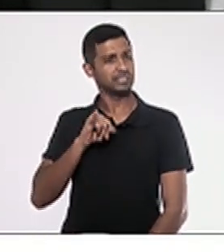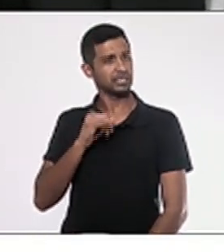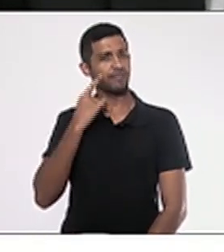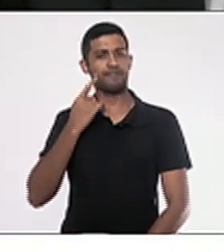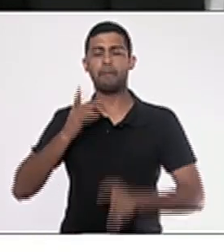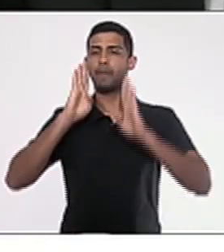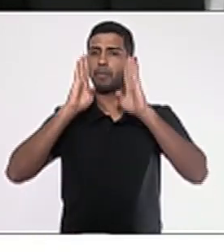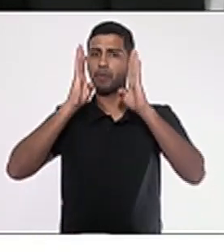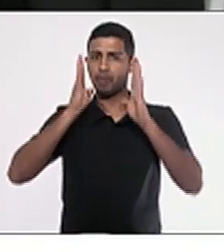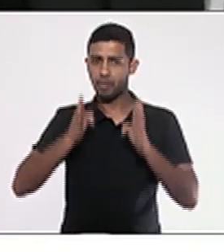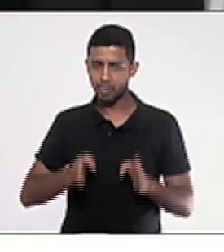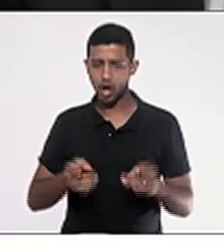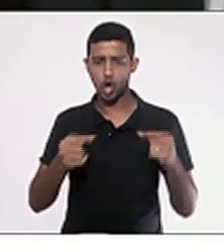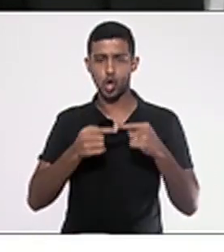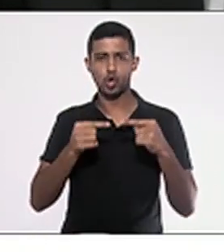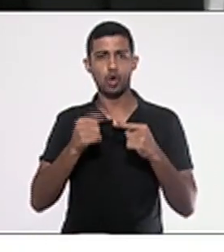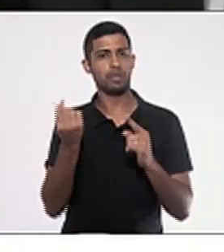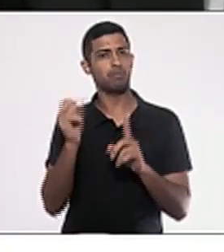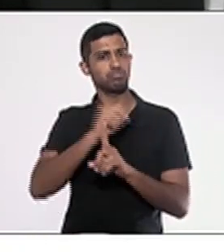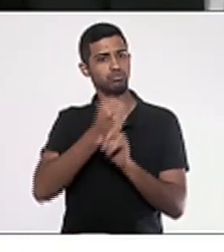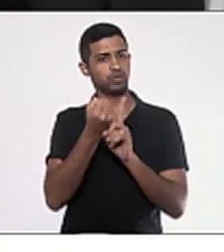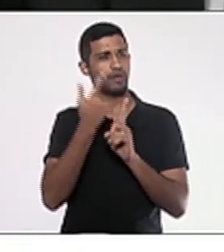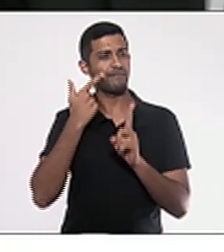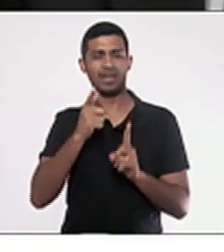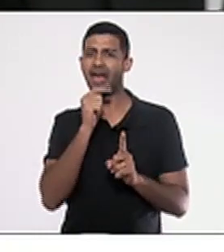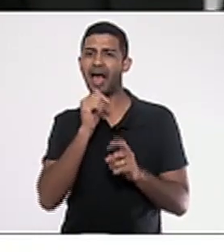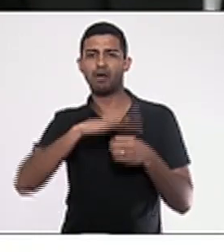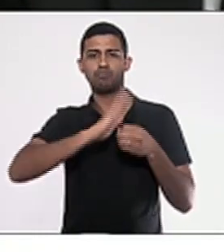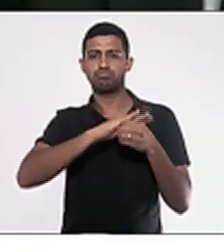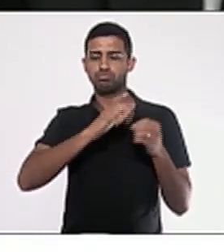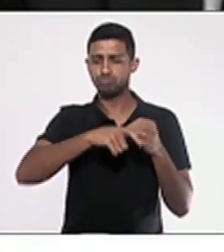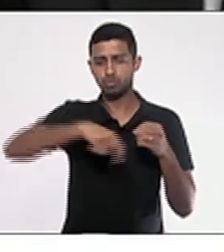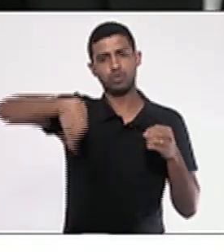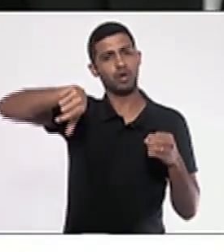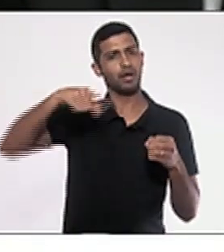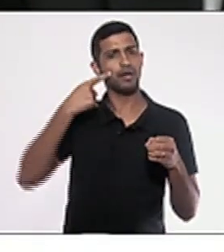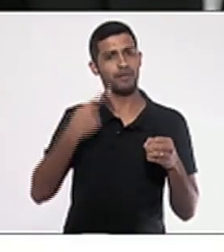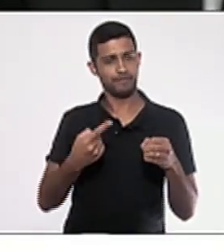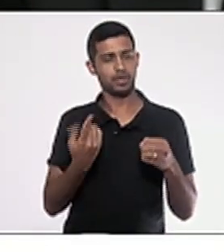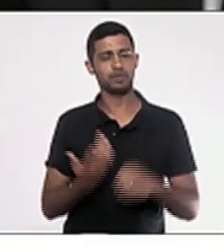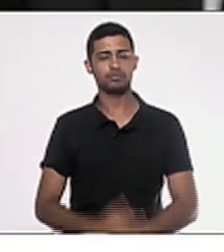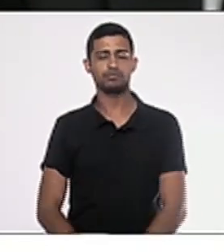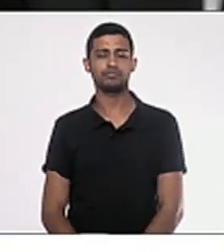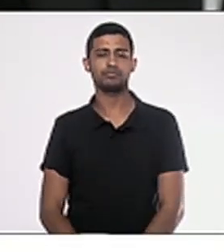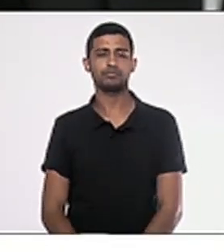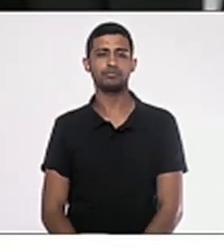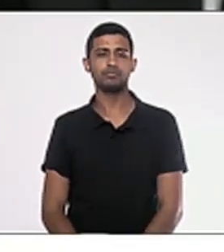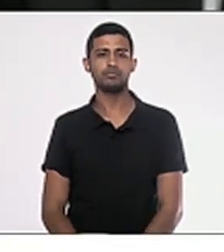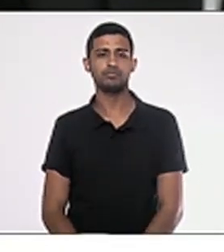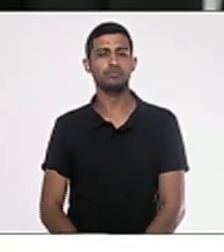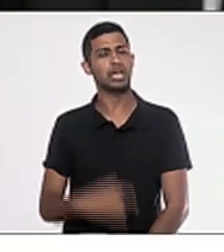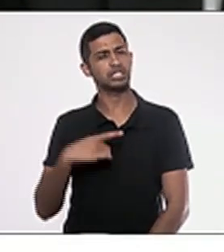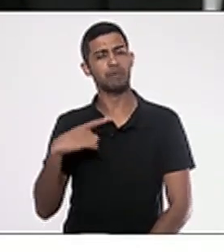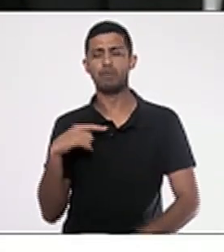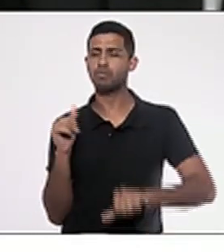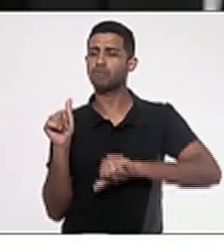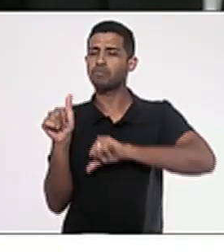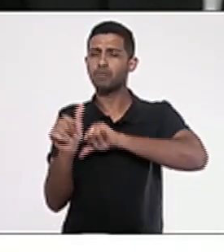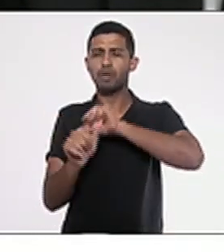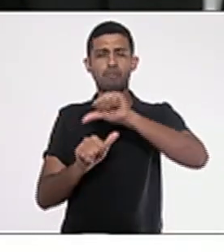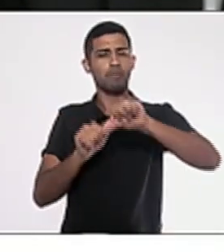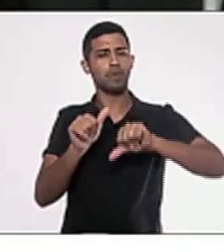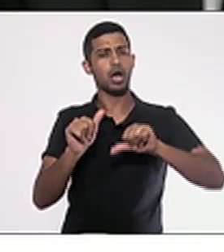tarifa do abastecimento de água e esgoto passa necessariamente por uma remodelação, e aí sim eu